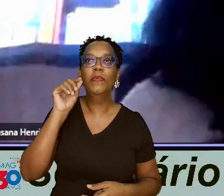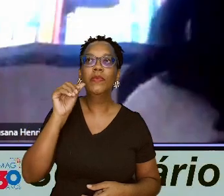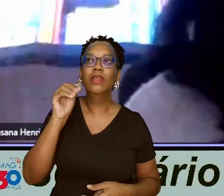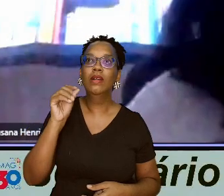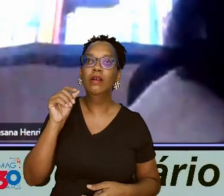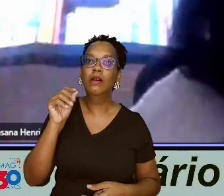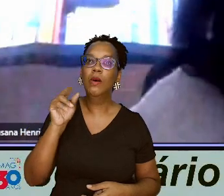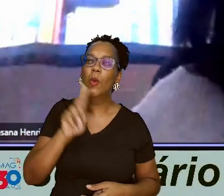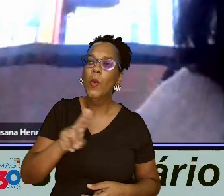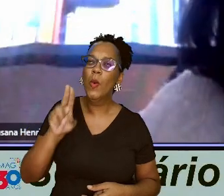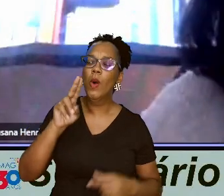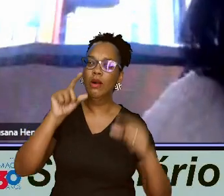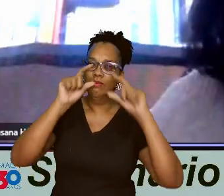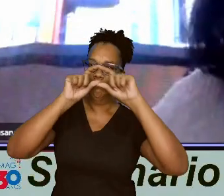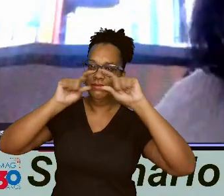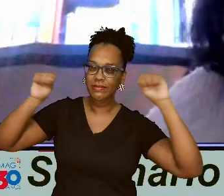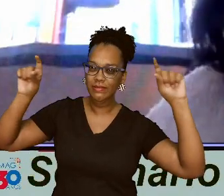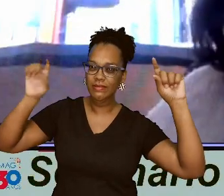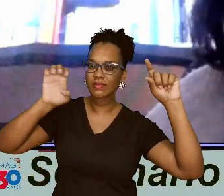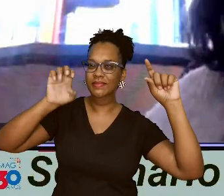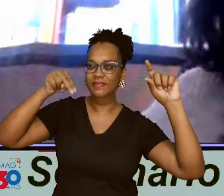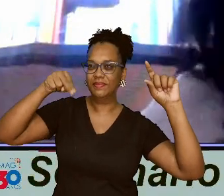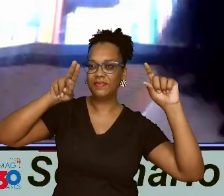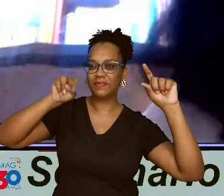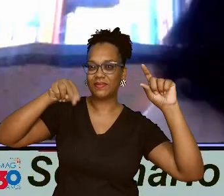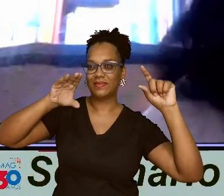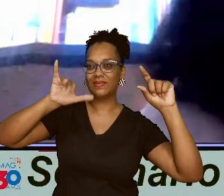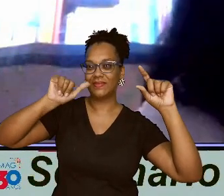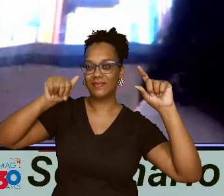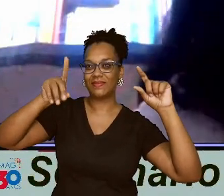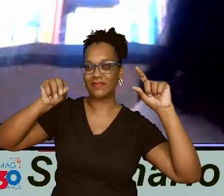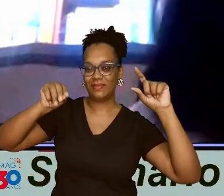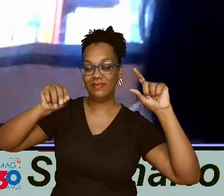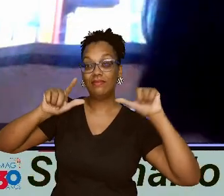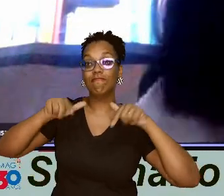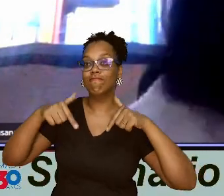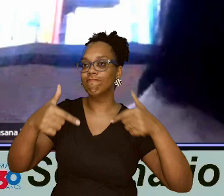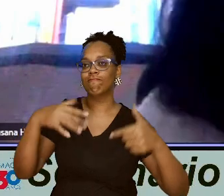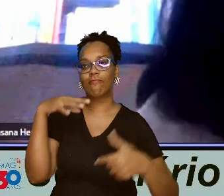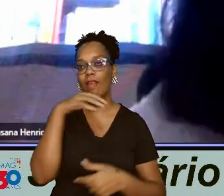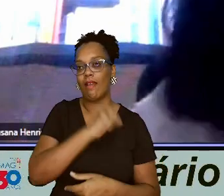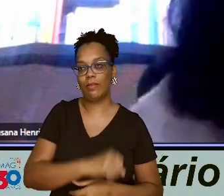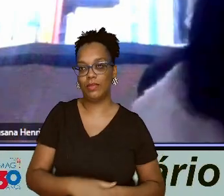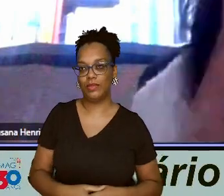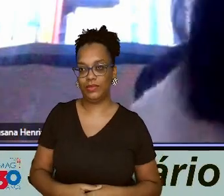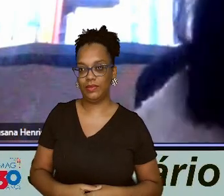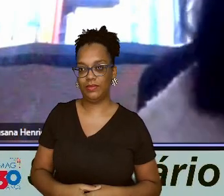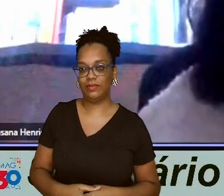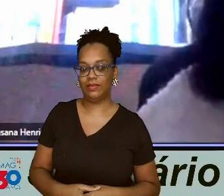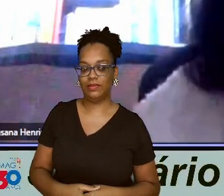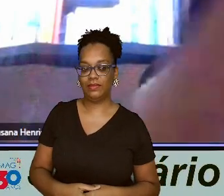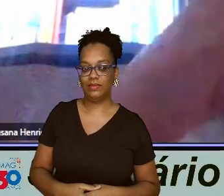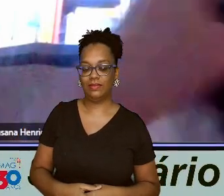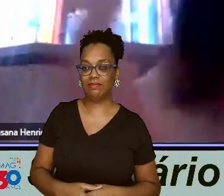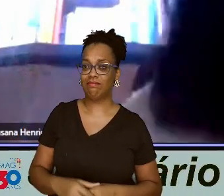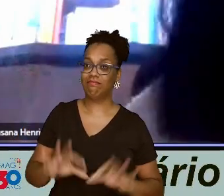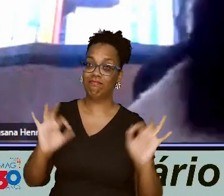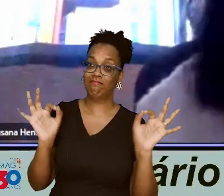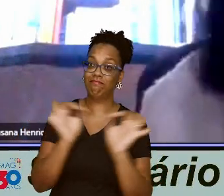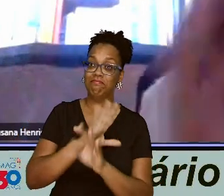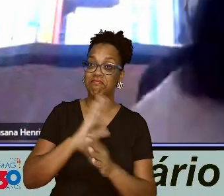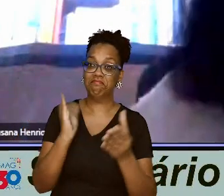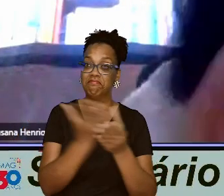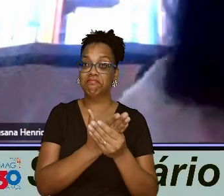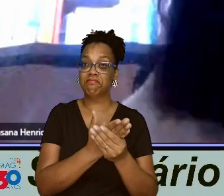aquele enunciado e aplicar rapidamente. Acabar com aquele processo, por quê? Porque a questão